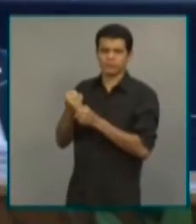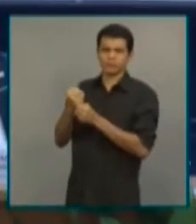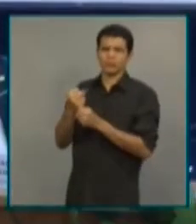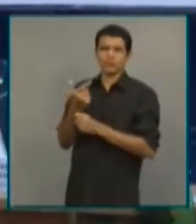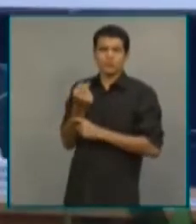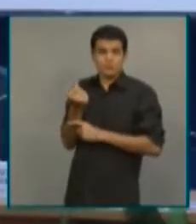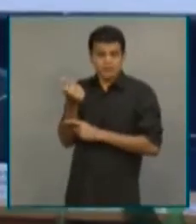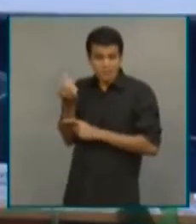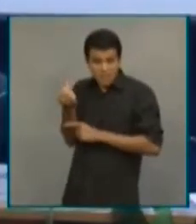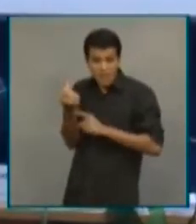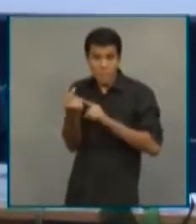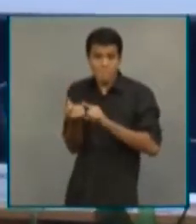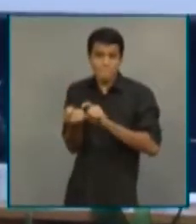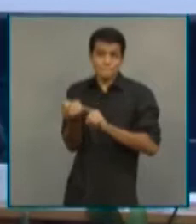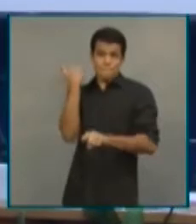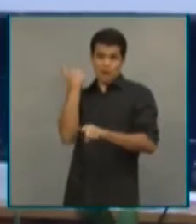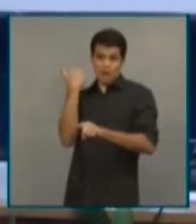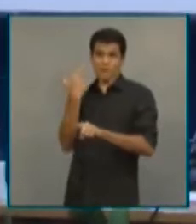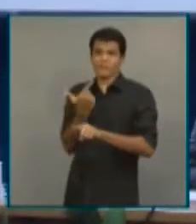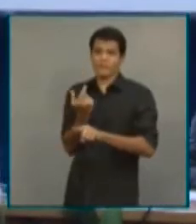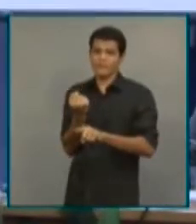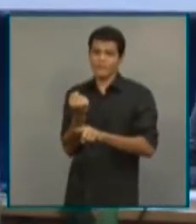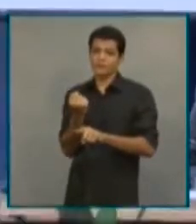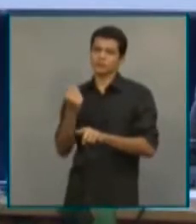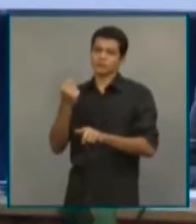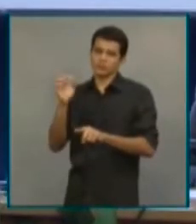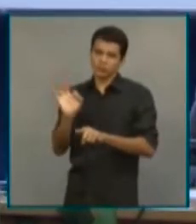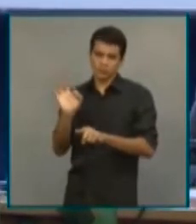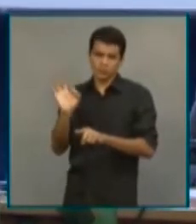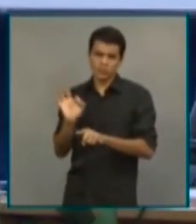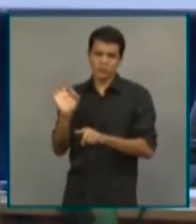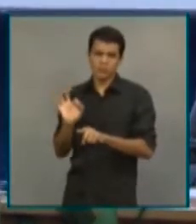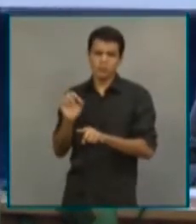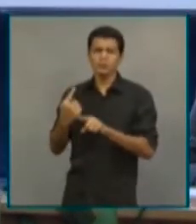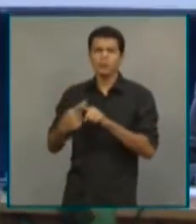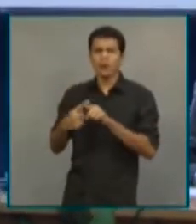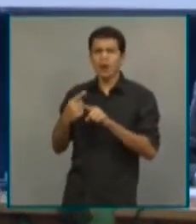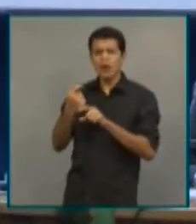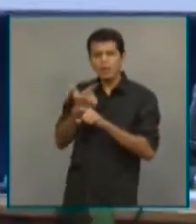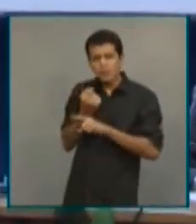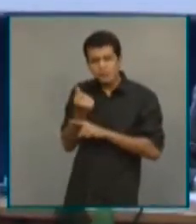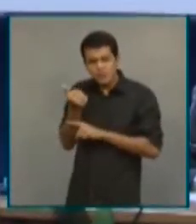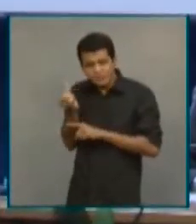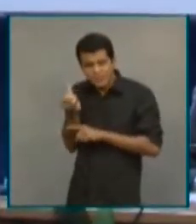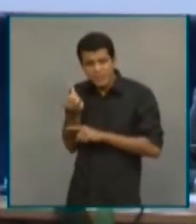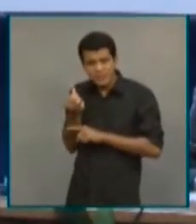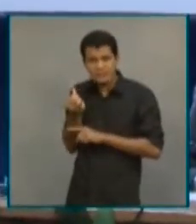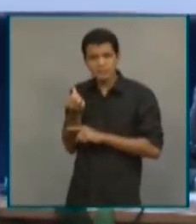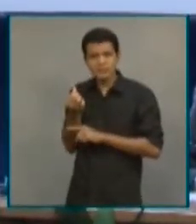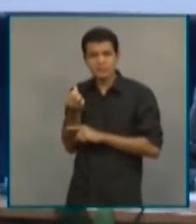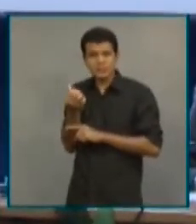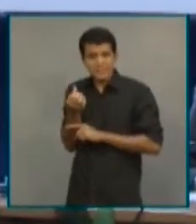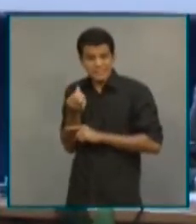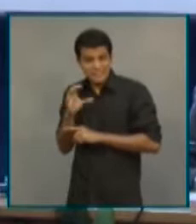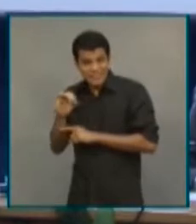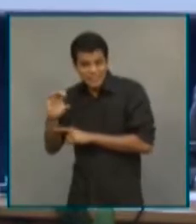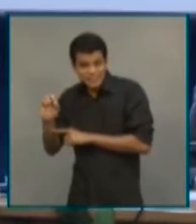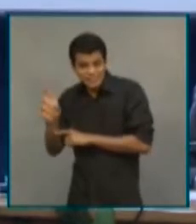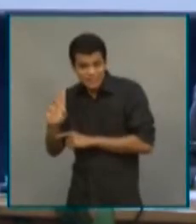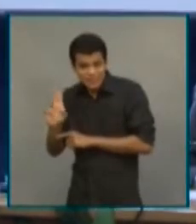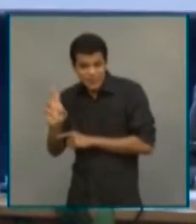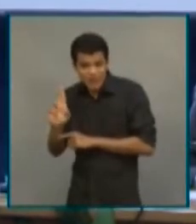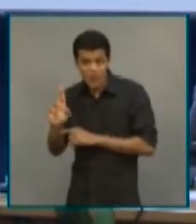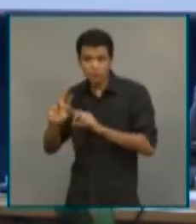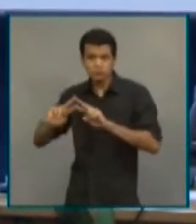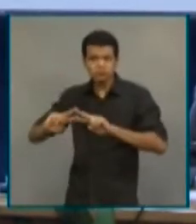arrecadação de 2017. Em 2016, a anuidade era R$ 600,00. Em 2017, era R$ 800,00 e nós tínhamos 3 mil novos